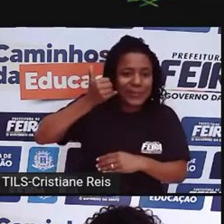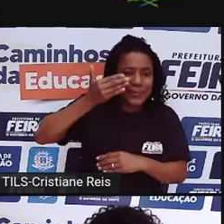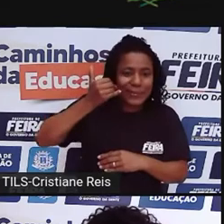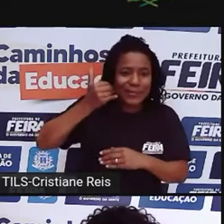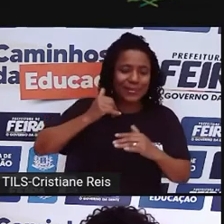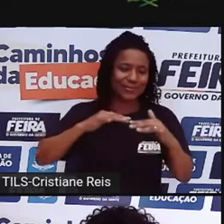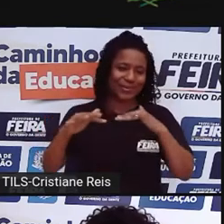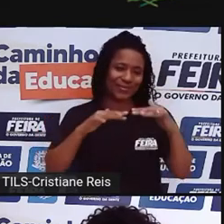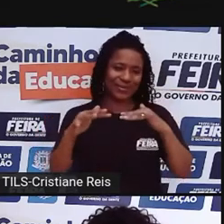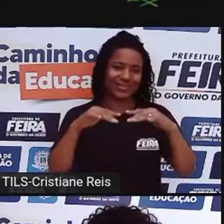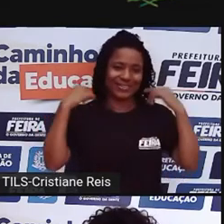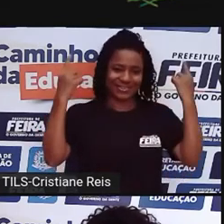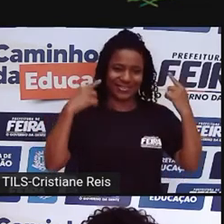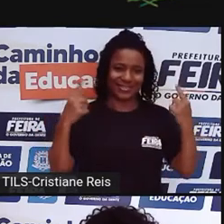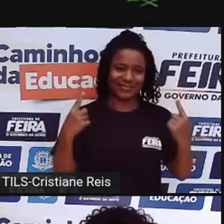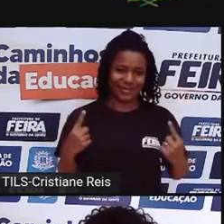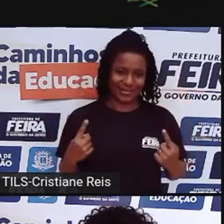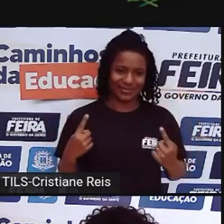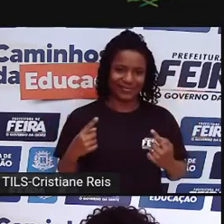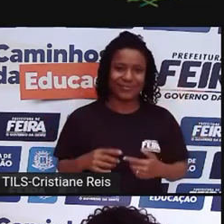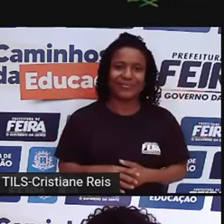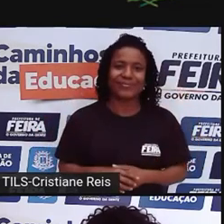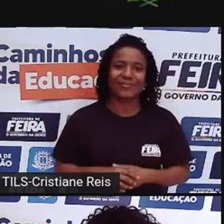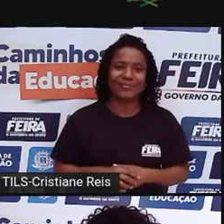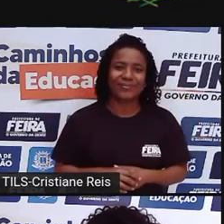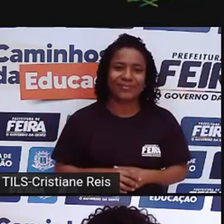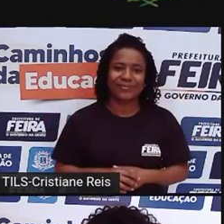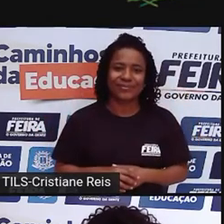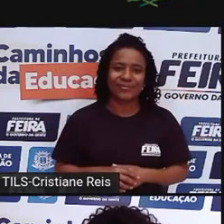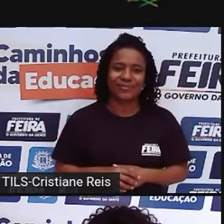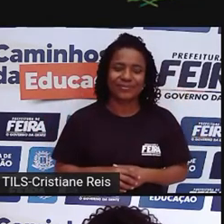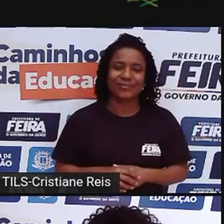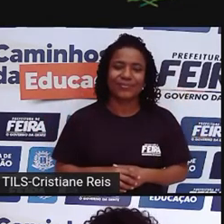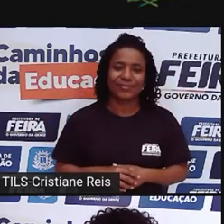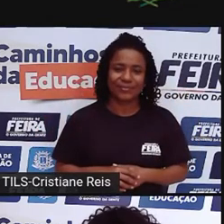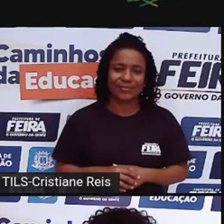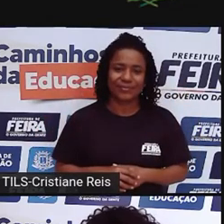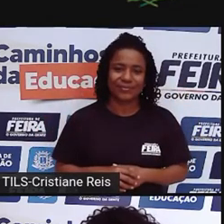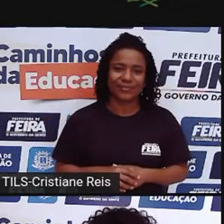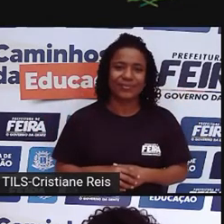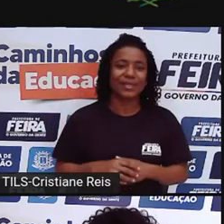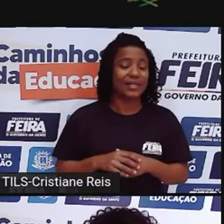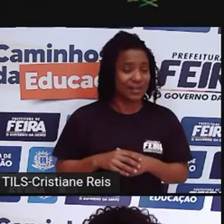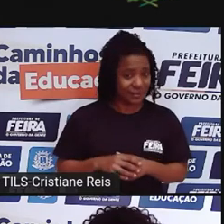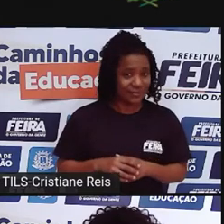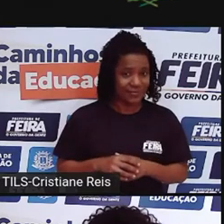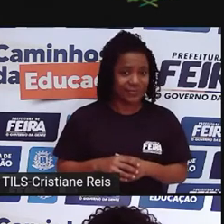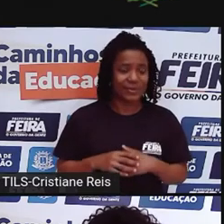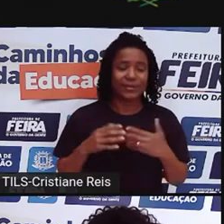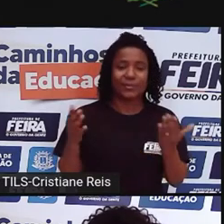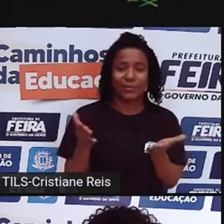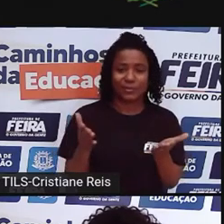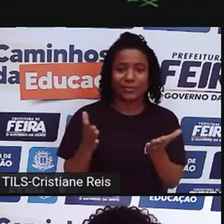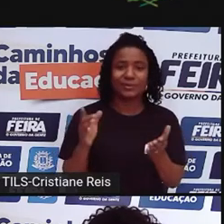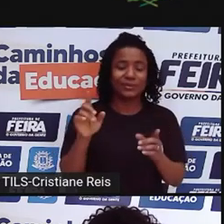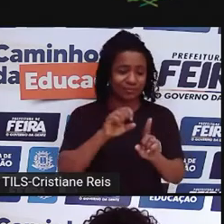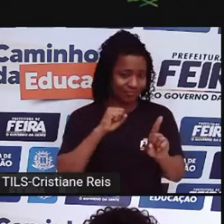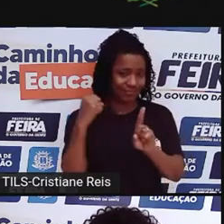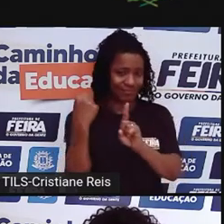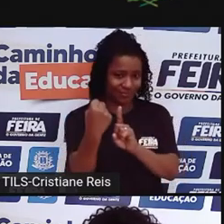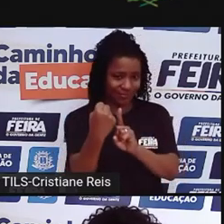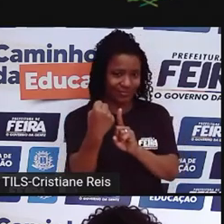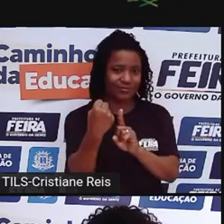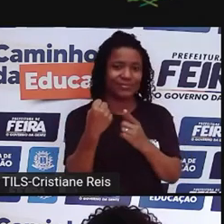Eu tenho a impressão de que, apesar de a gente estar nesse momento de tensão social, política, ética,